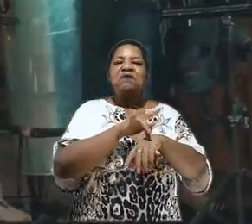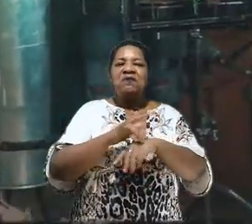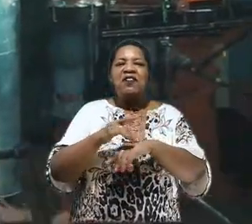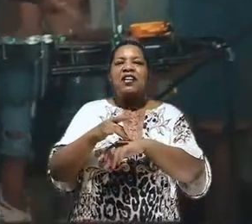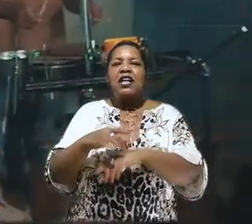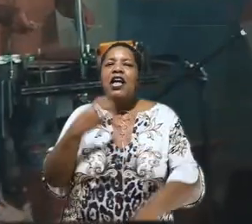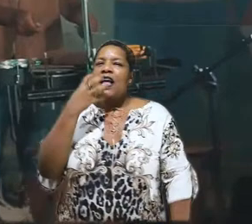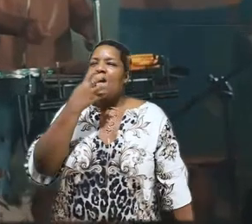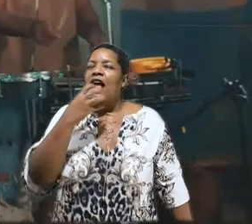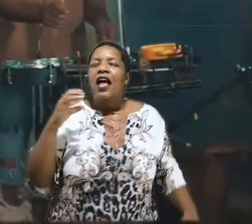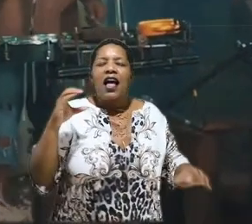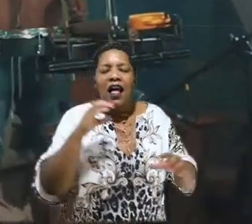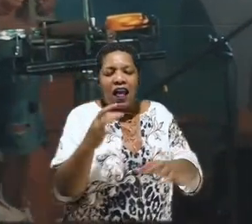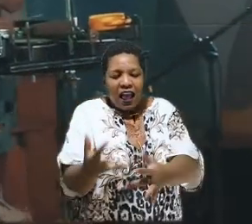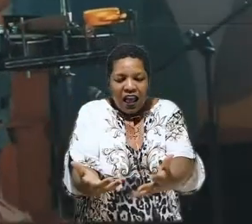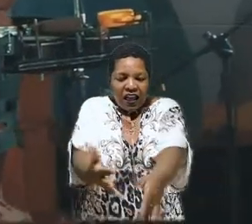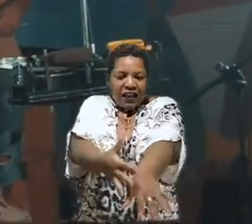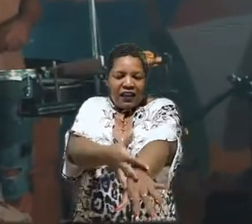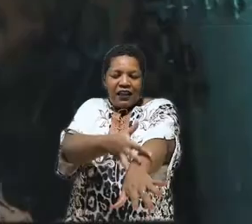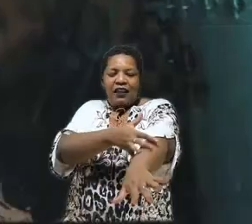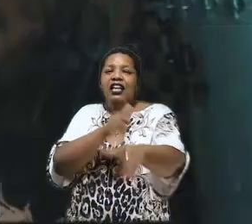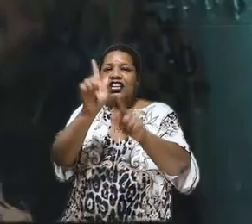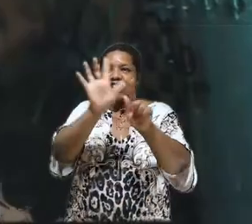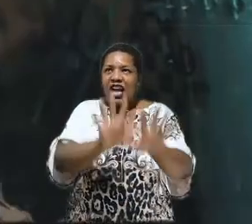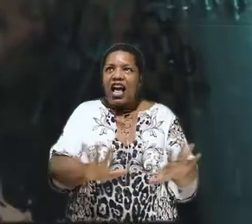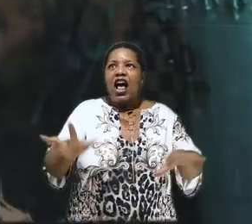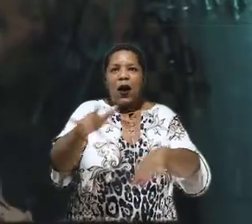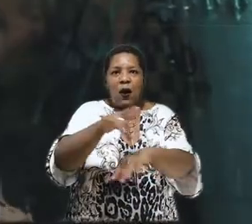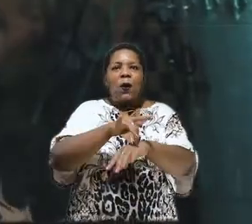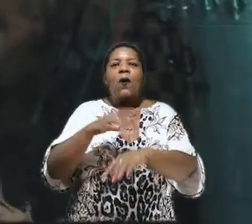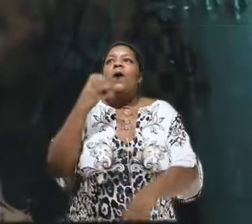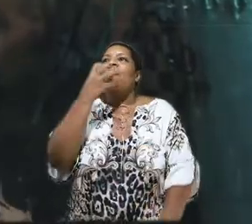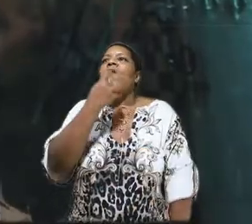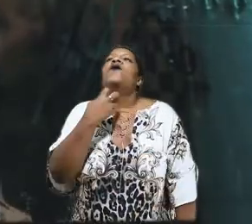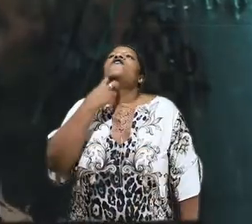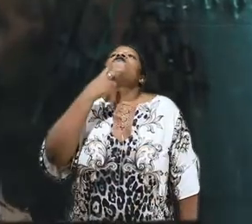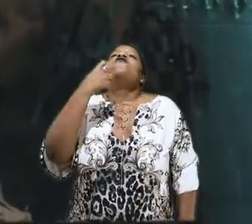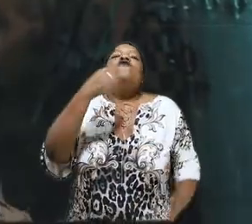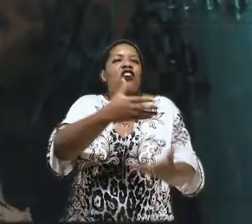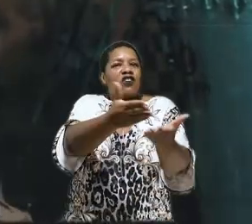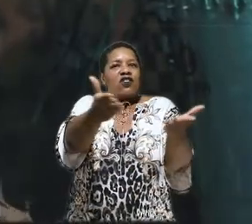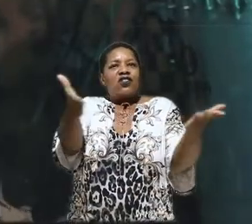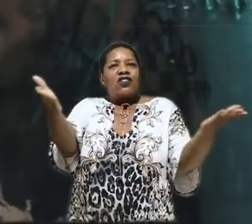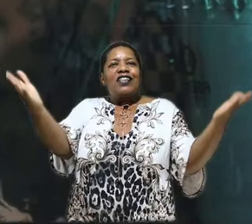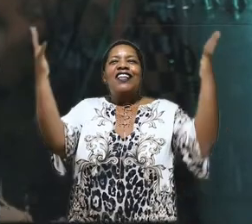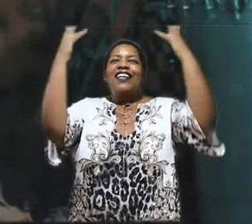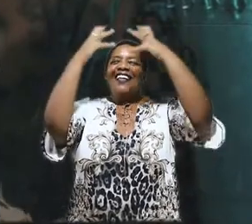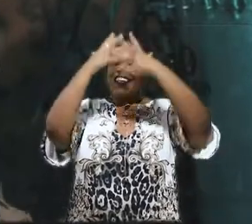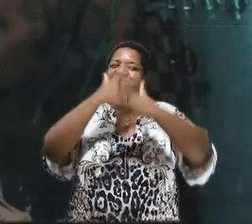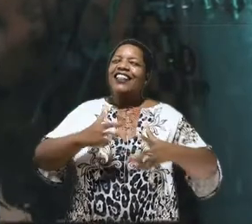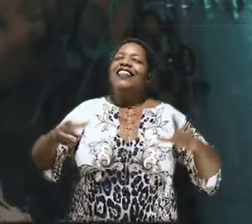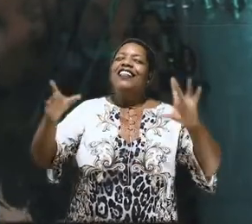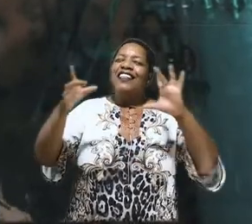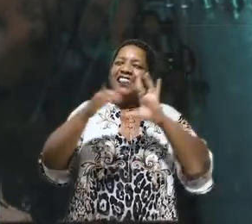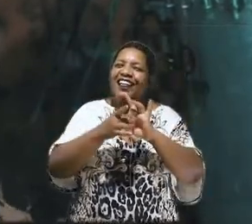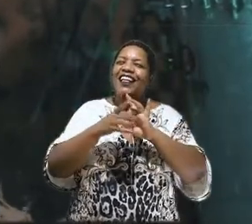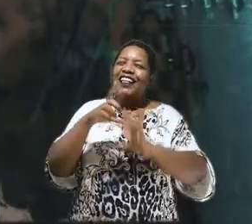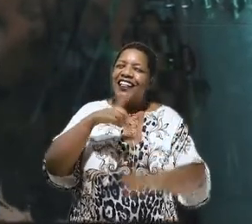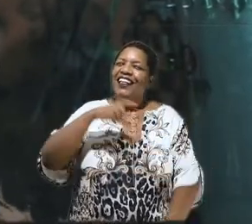é o clima da sua mãe tem que corre pelas veias vai dançar força solta a voz em toda essa gente unido a nação inteira